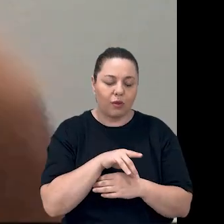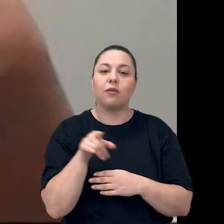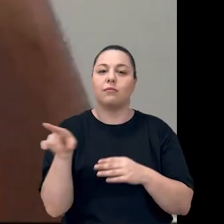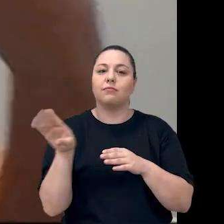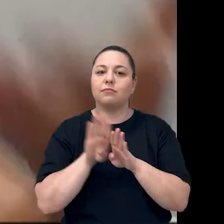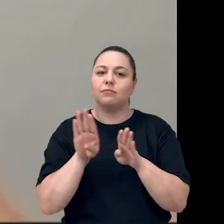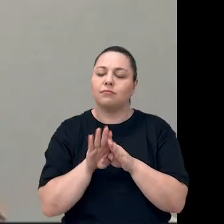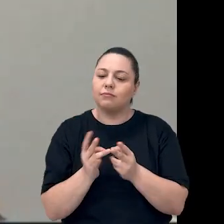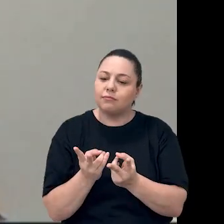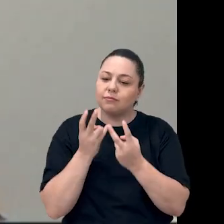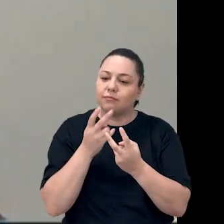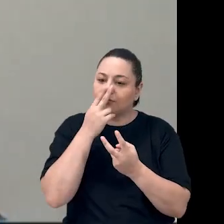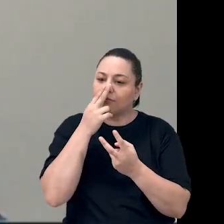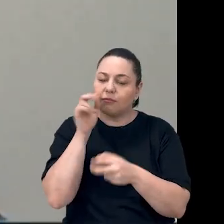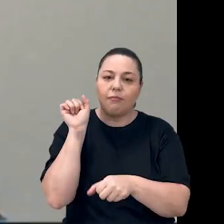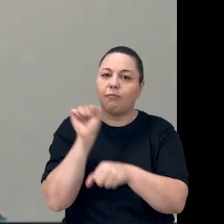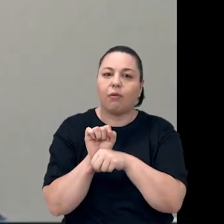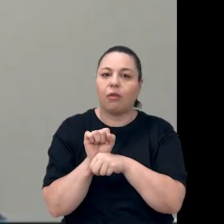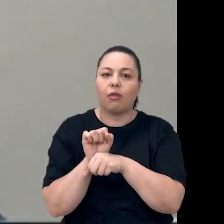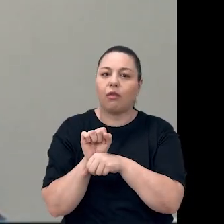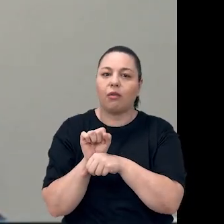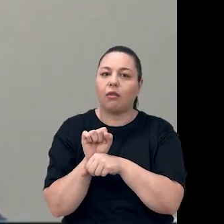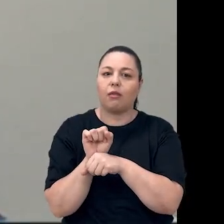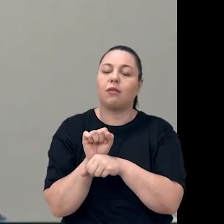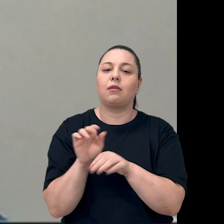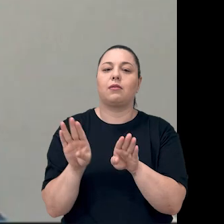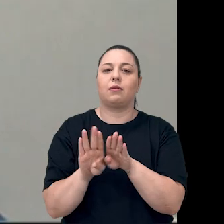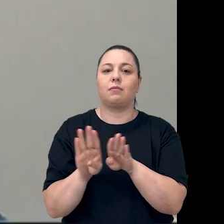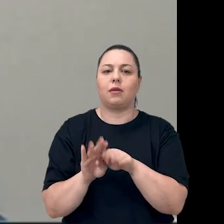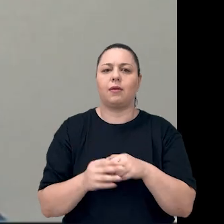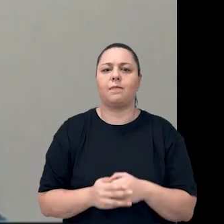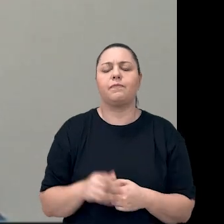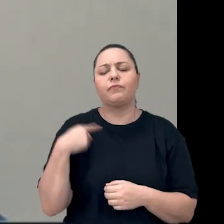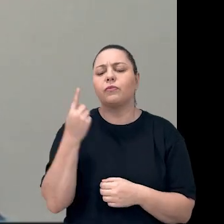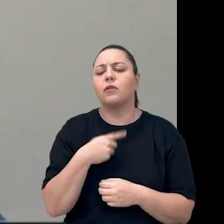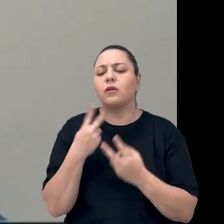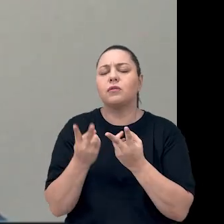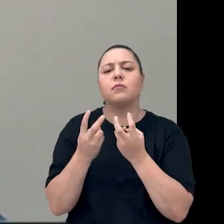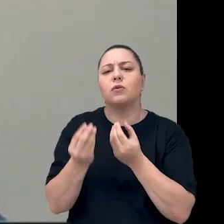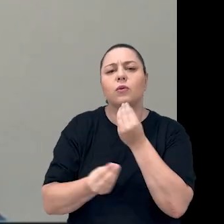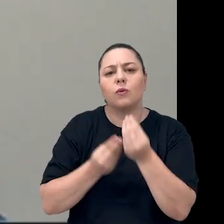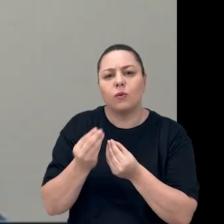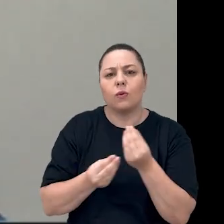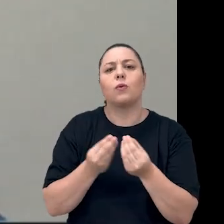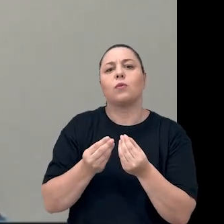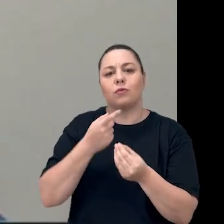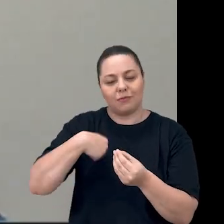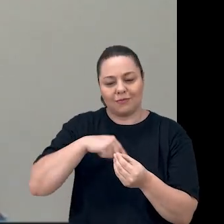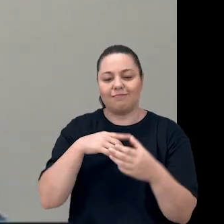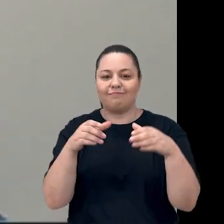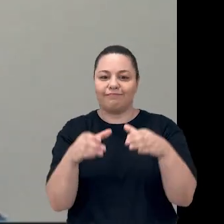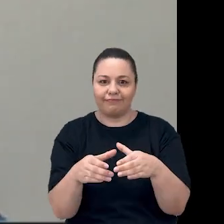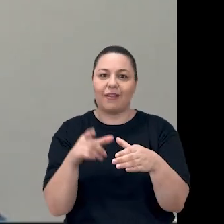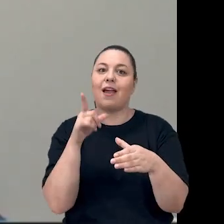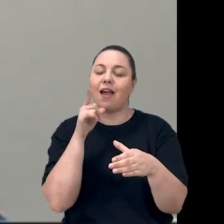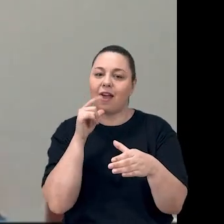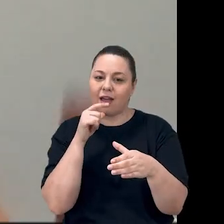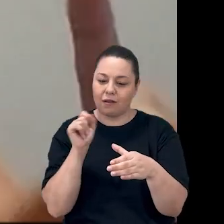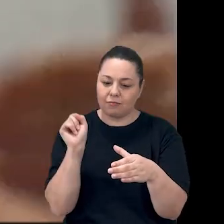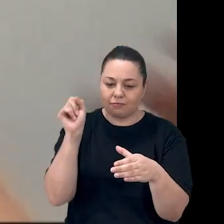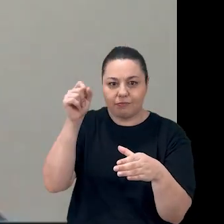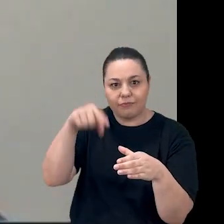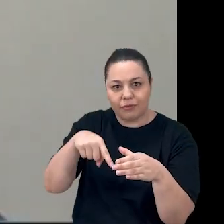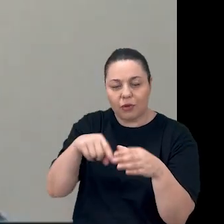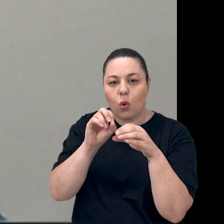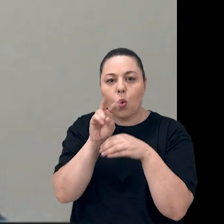que as fêmeas ovopositam em água. Então, como foi que a gente observou isso? A gente colocou o comprimido dentro d'água,